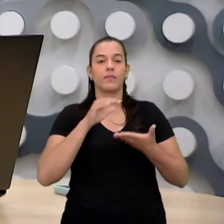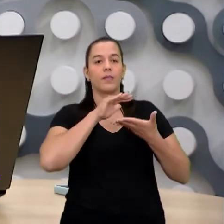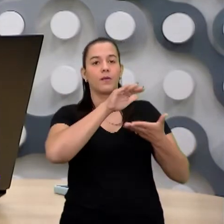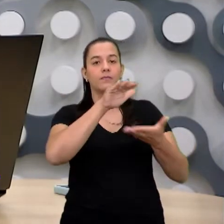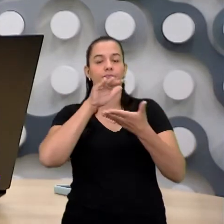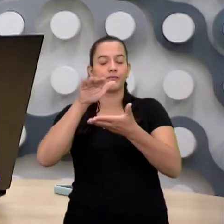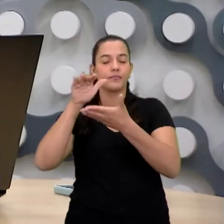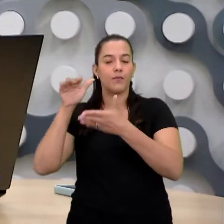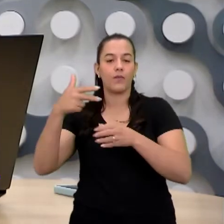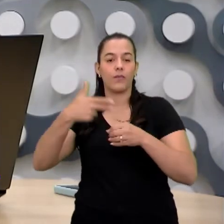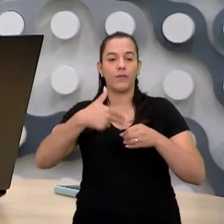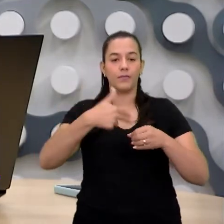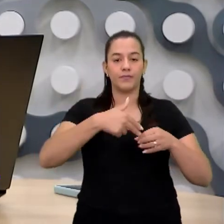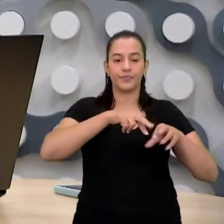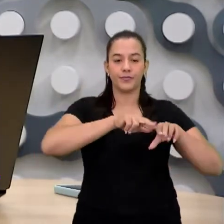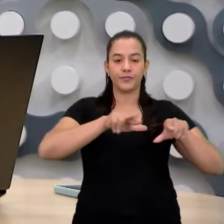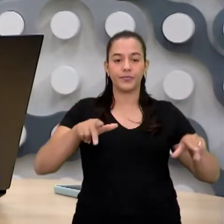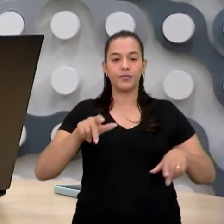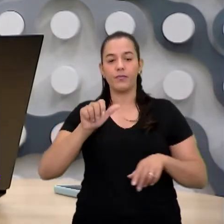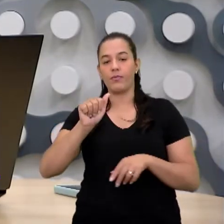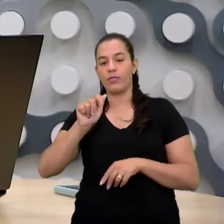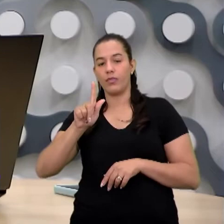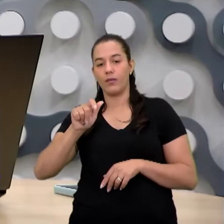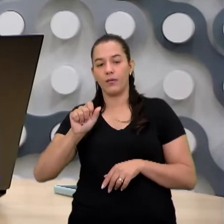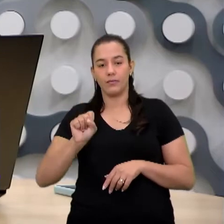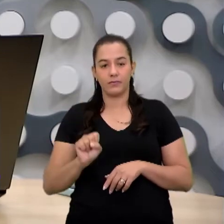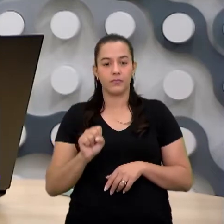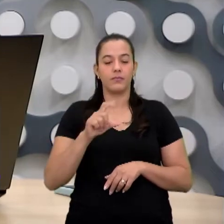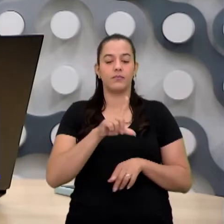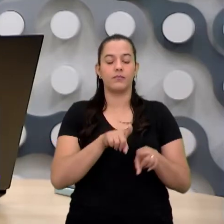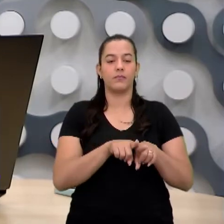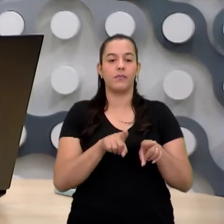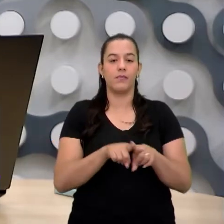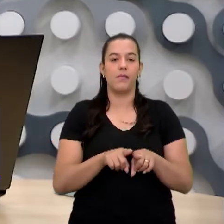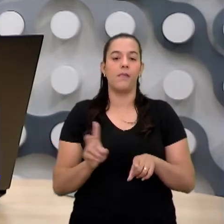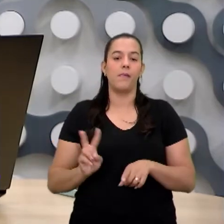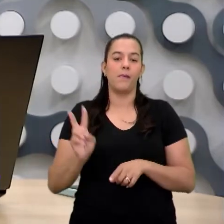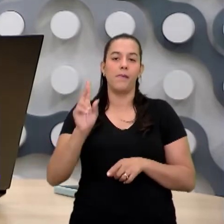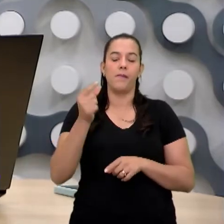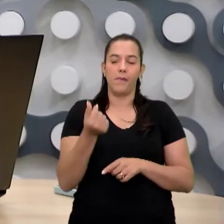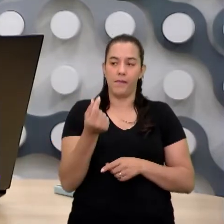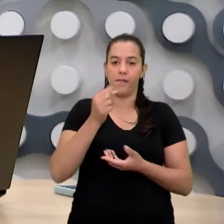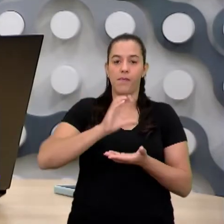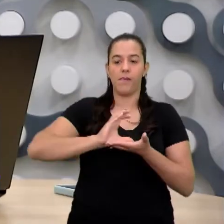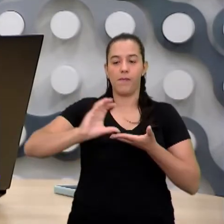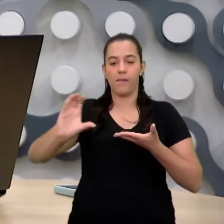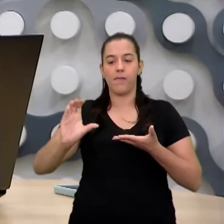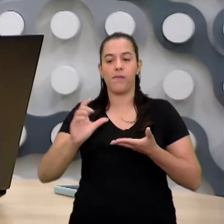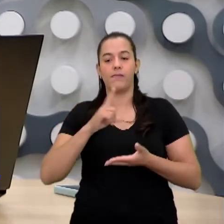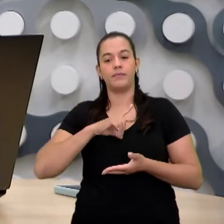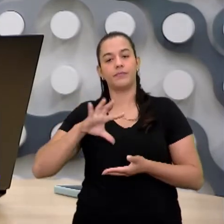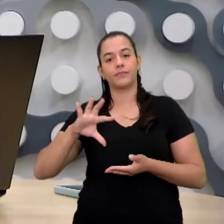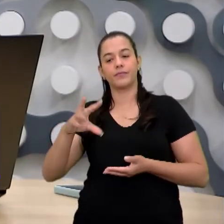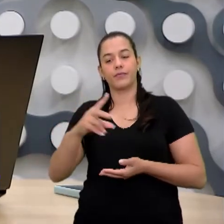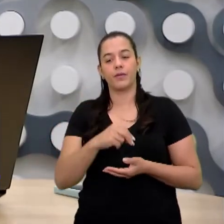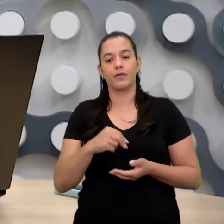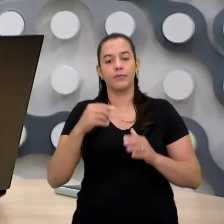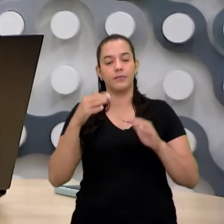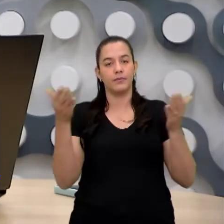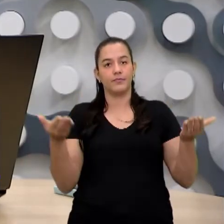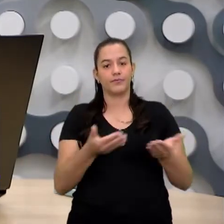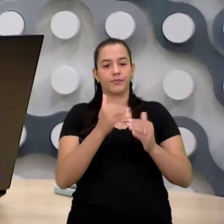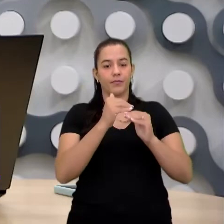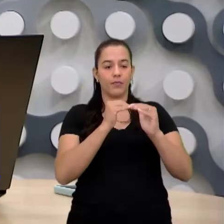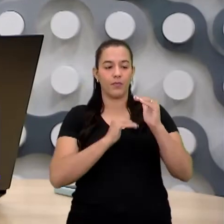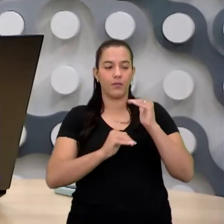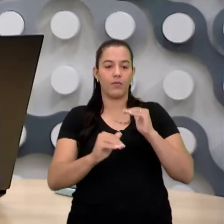combustíveis fósseis, né? Principalmente o gás natural para a Europa, né? Num valor até significativo, mas aí, logicamente, há uma queda. Mas